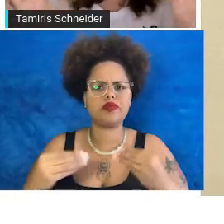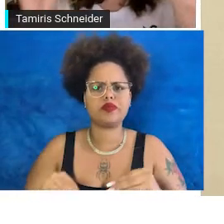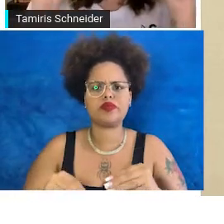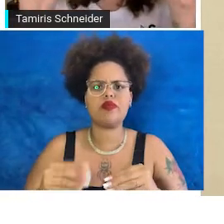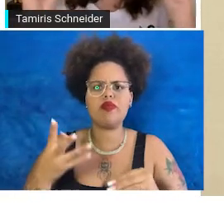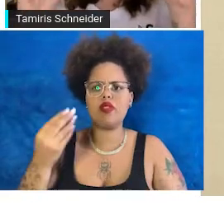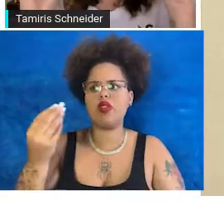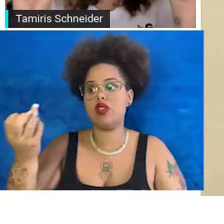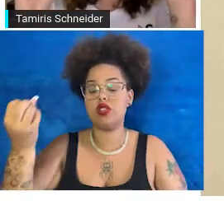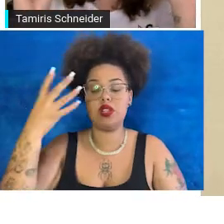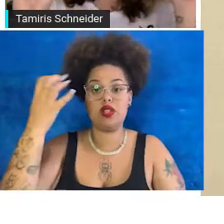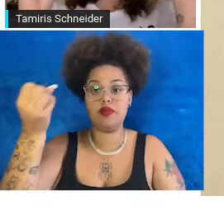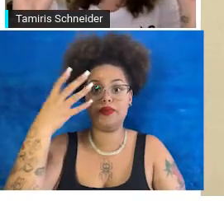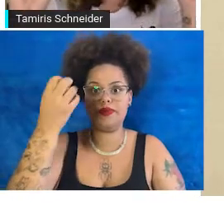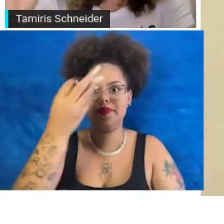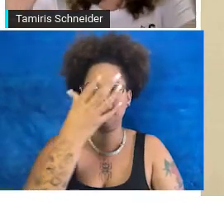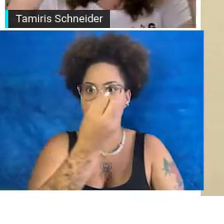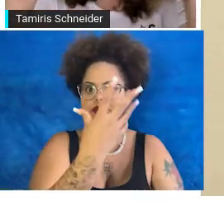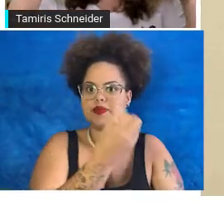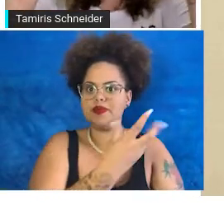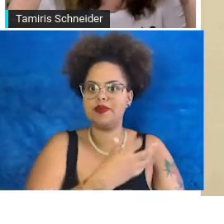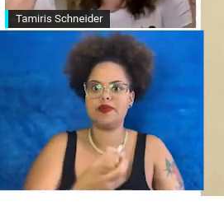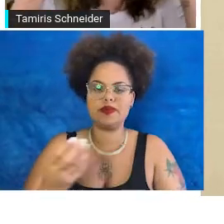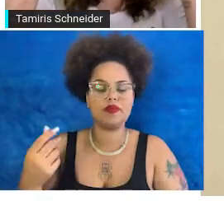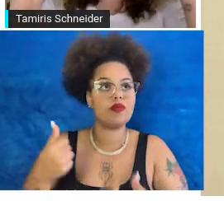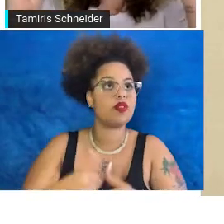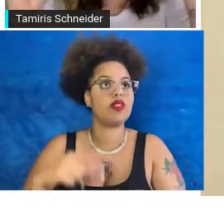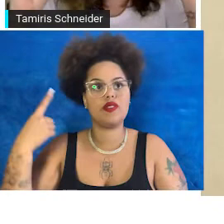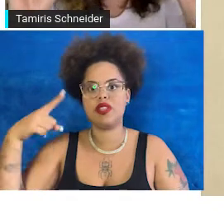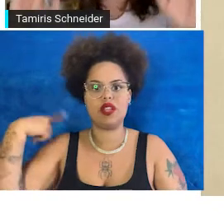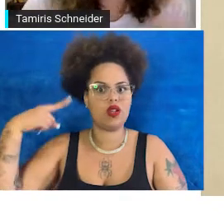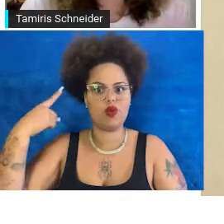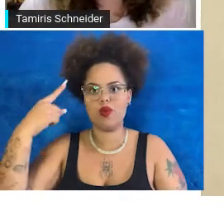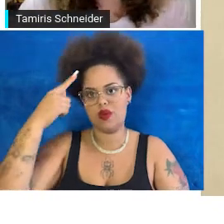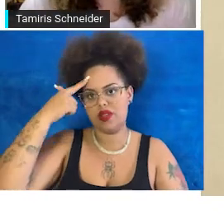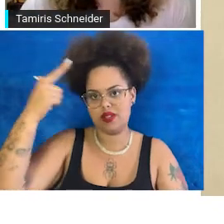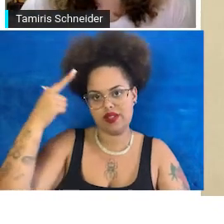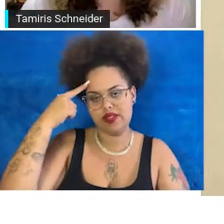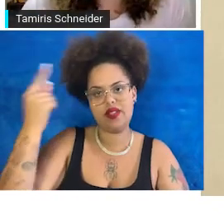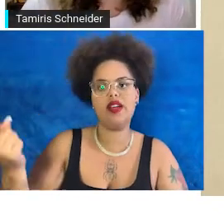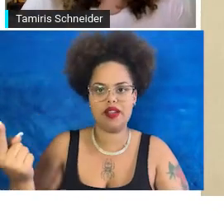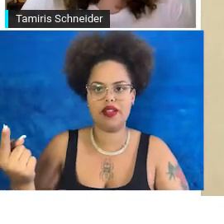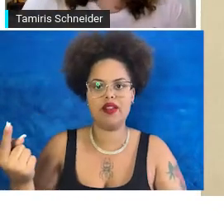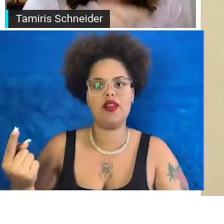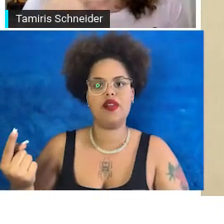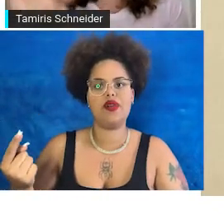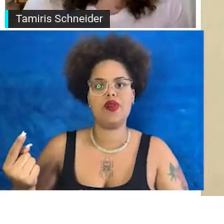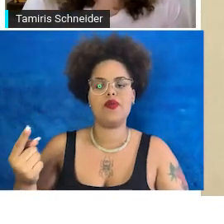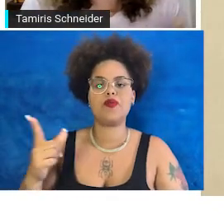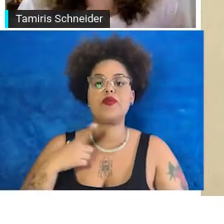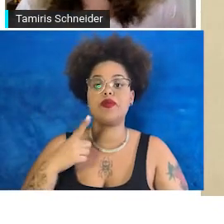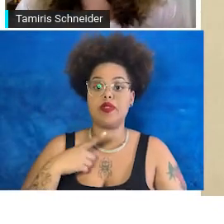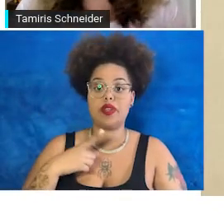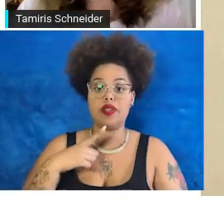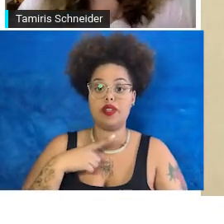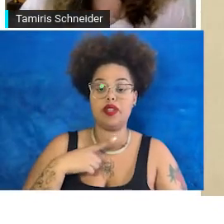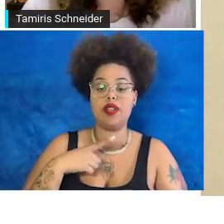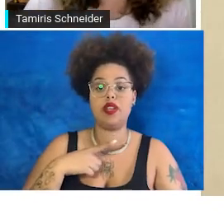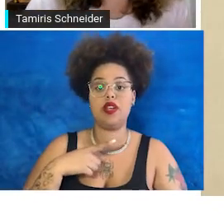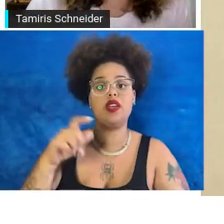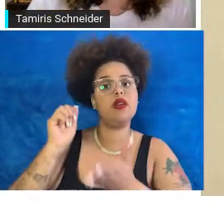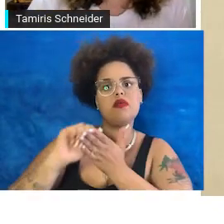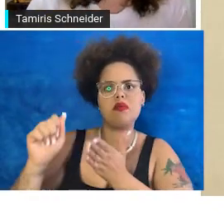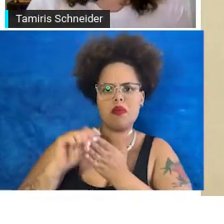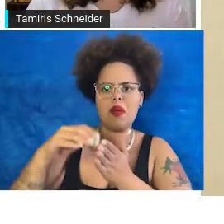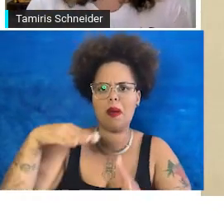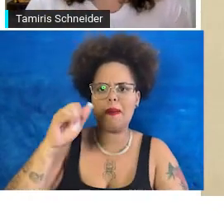de lâmpada que piscava quando ele estava na loucura das ideias. E aí a gente tem as máquinas de escrever, que